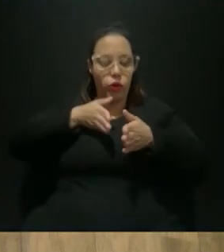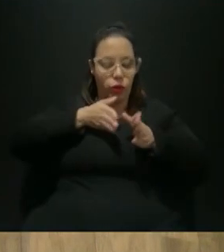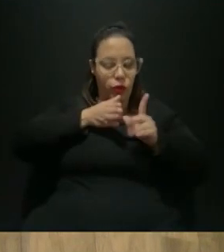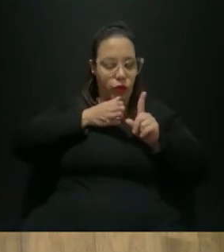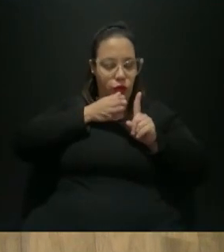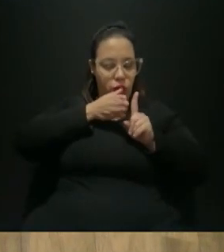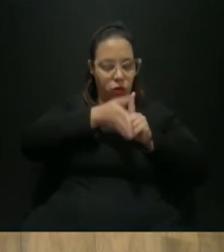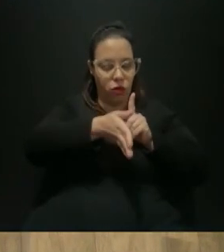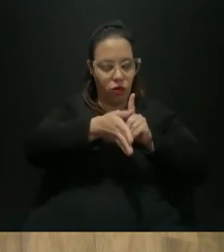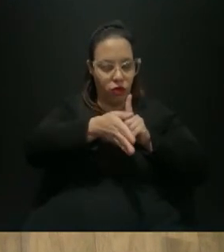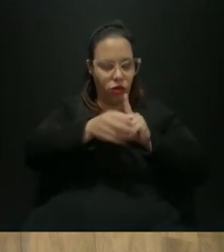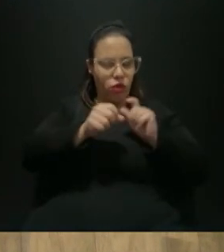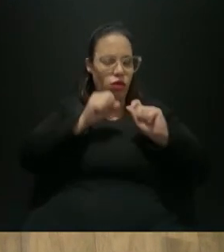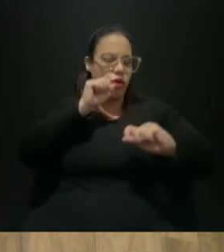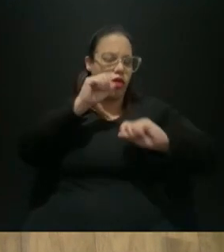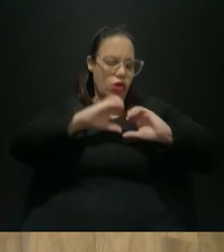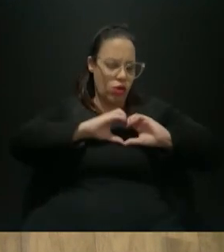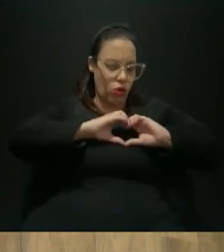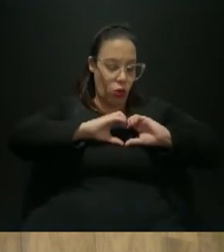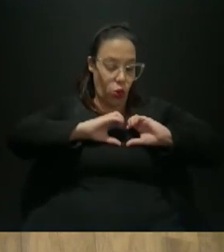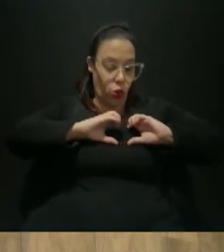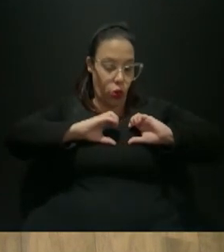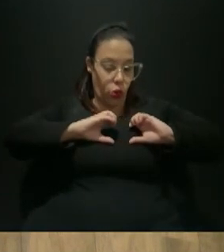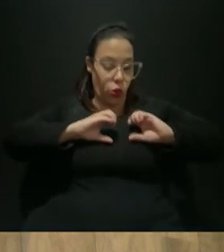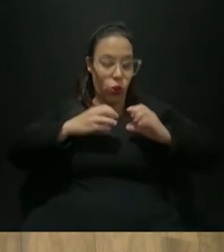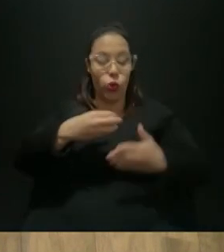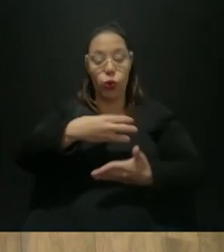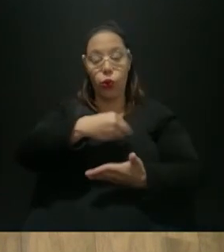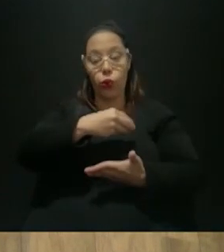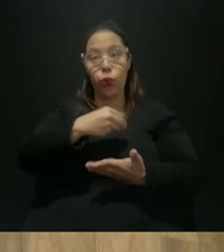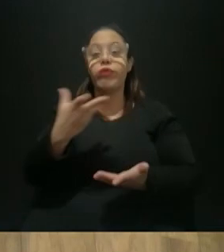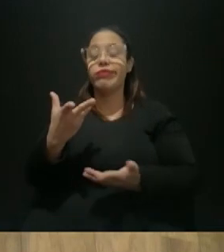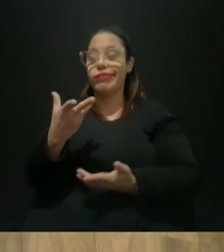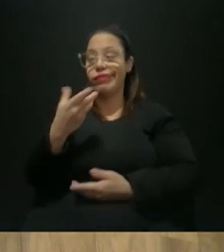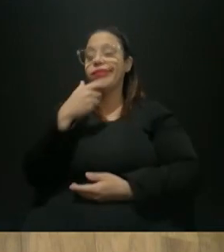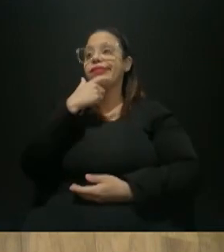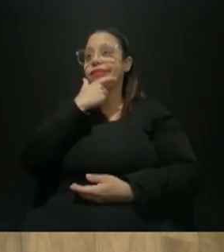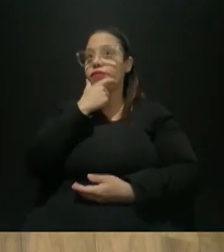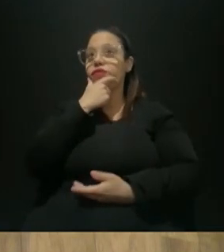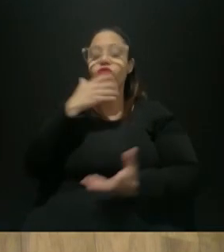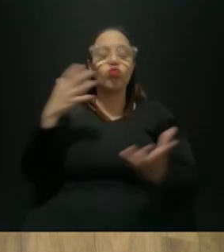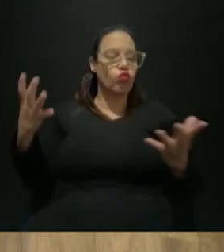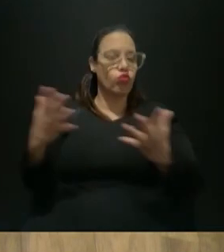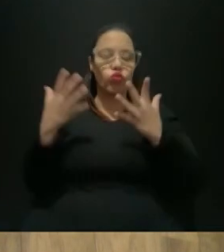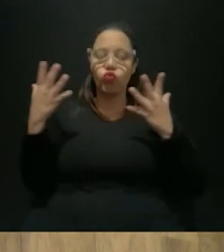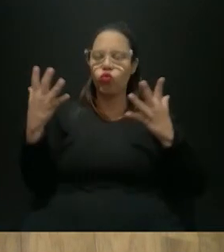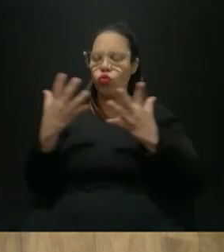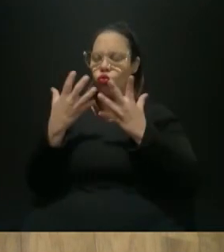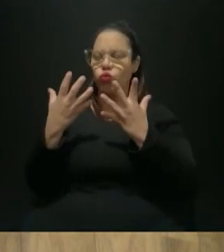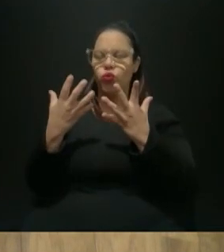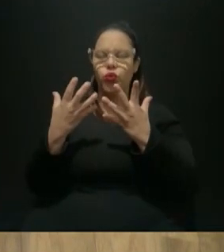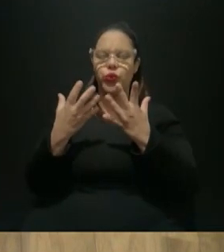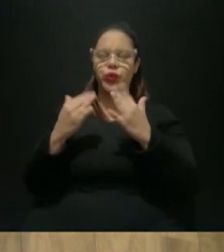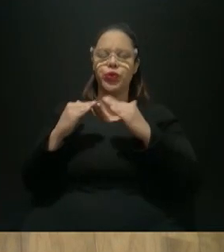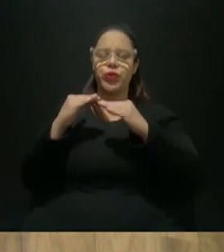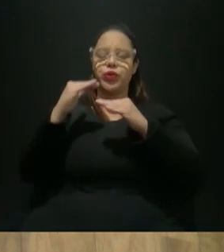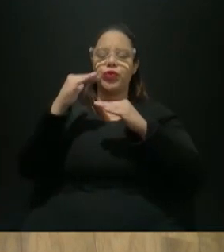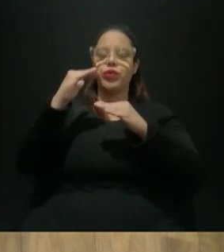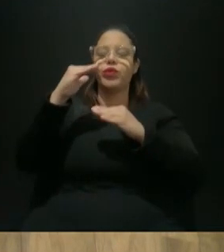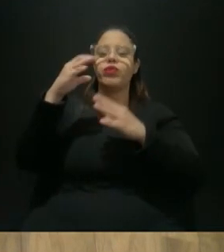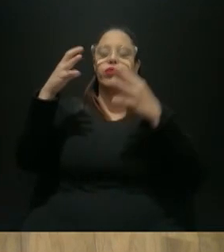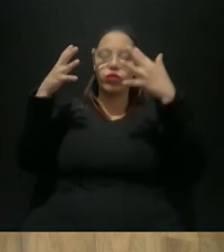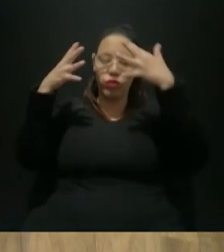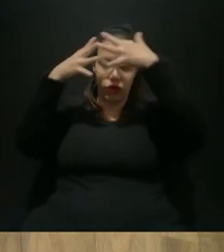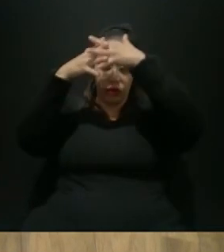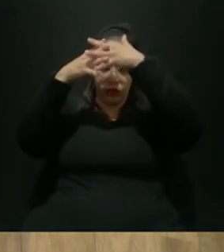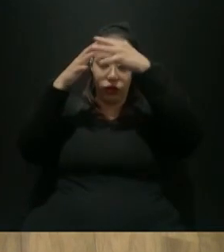maior vínculo que ela tem? É a amamentação. E isso estimula toda essa construção da arquitetura cerebral e a gente precisa